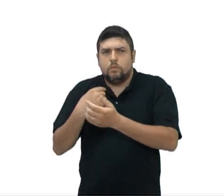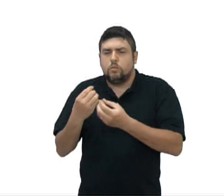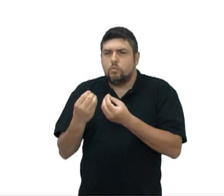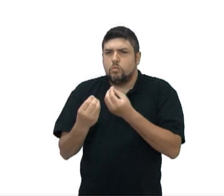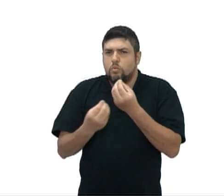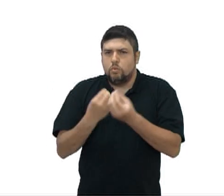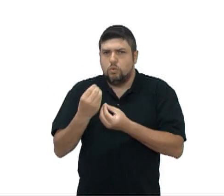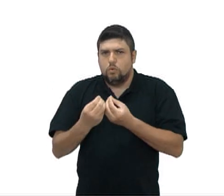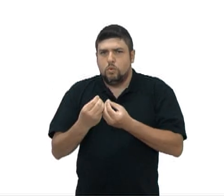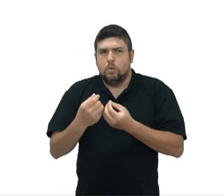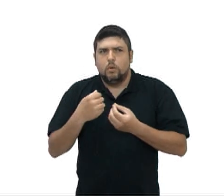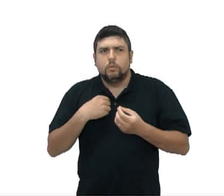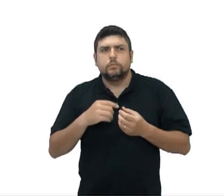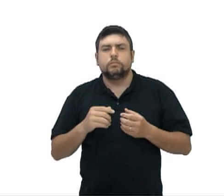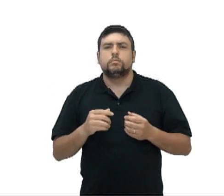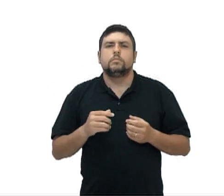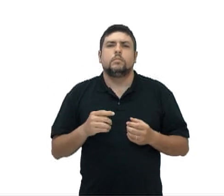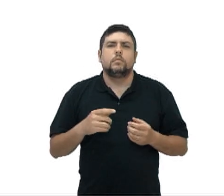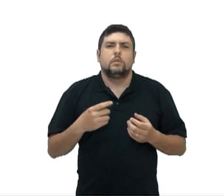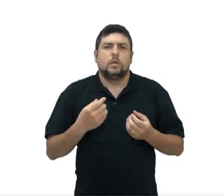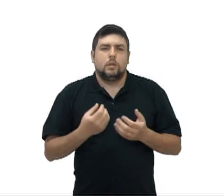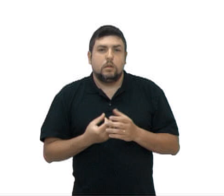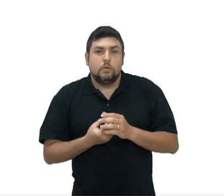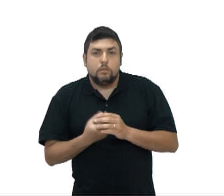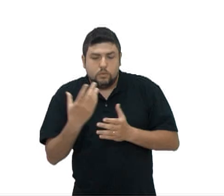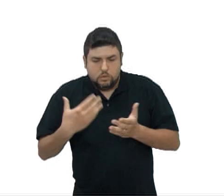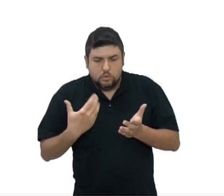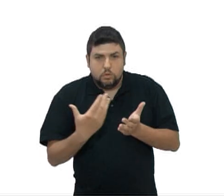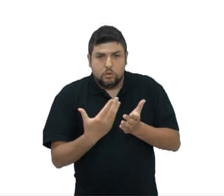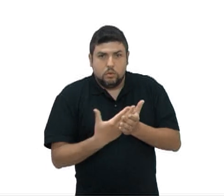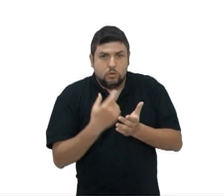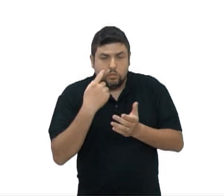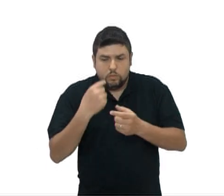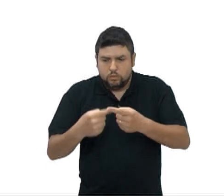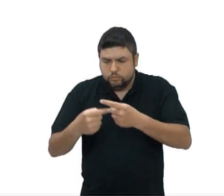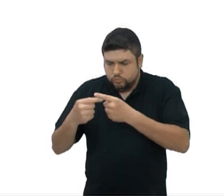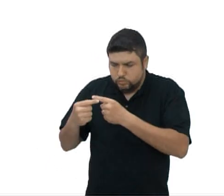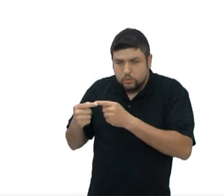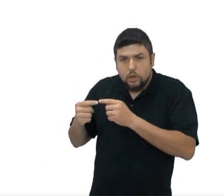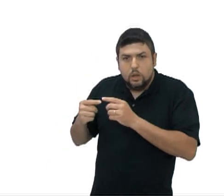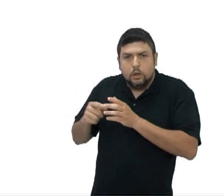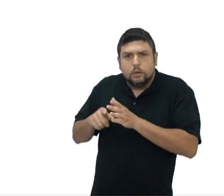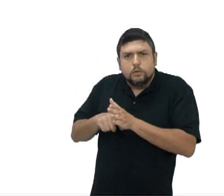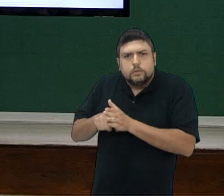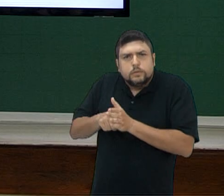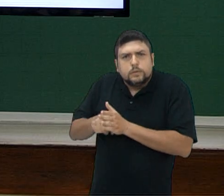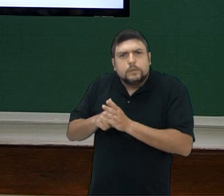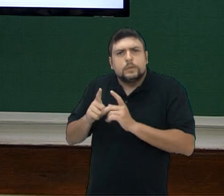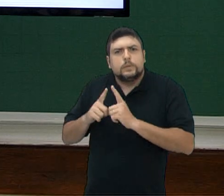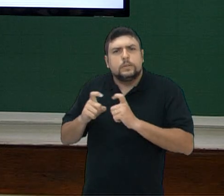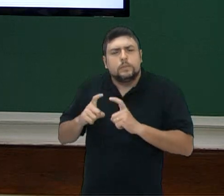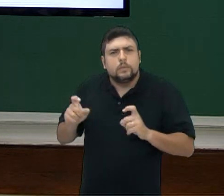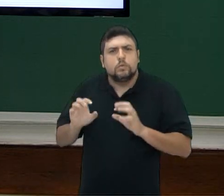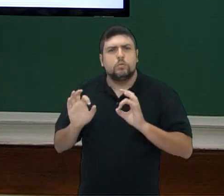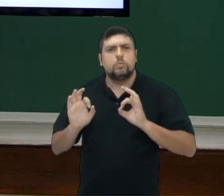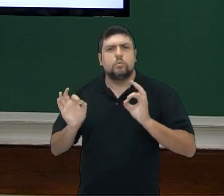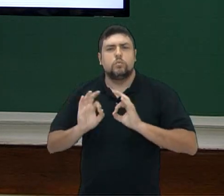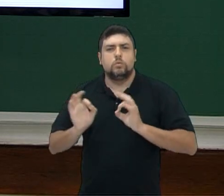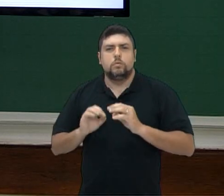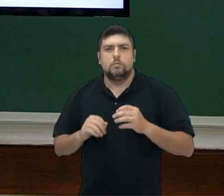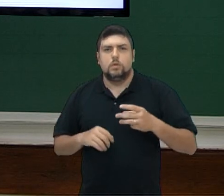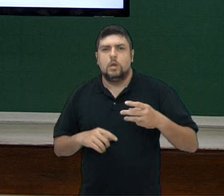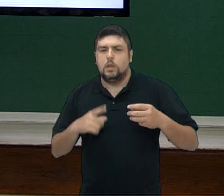isso, você não podia estar aceitando necessariamente a base científica que tinha anterior a ele. Esse teste triplo é constituído de